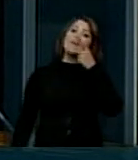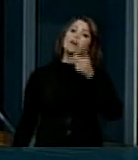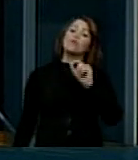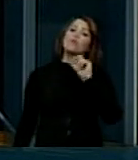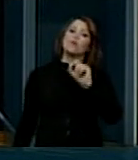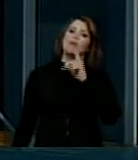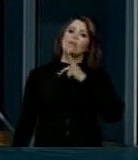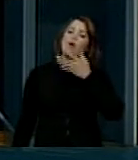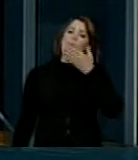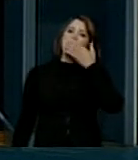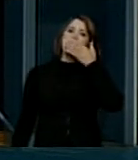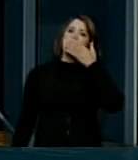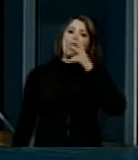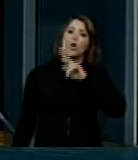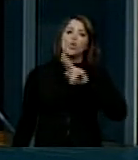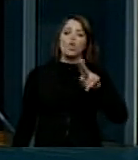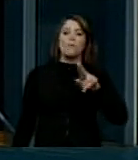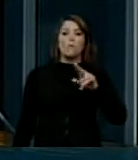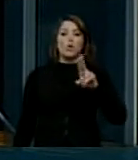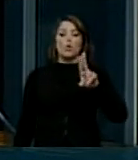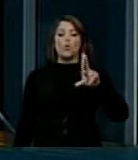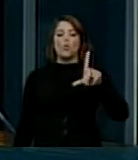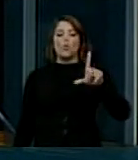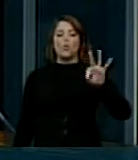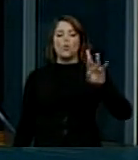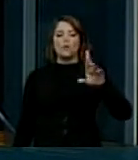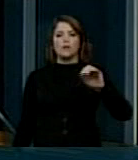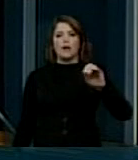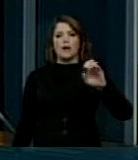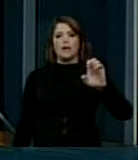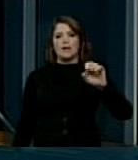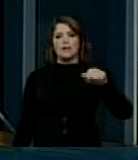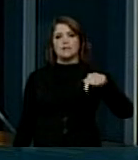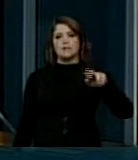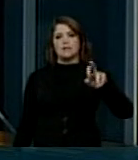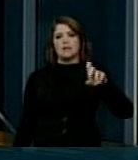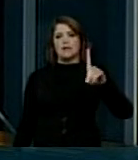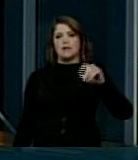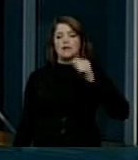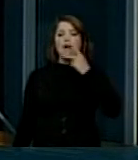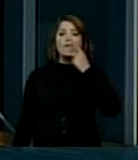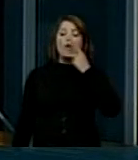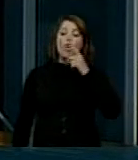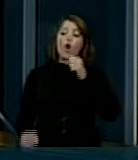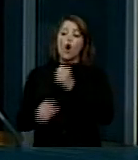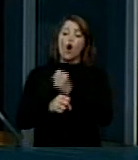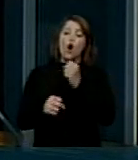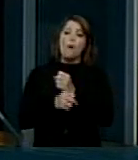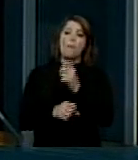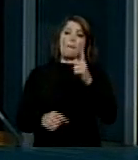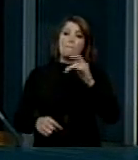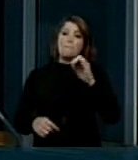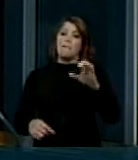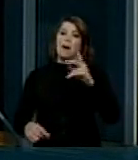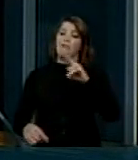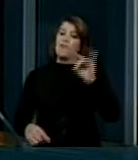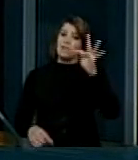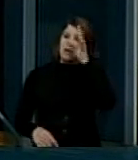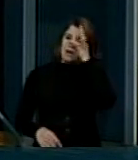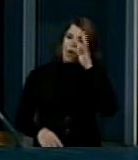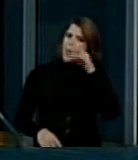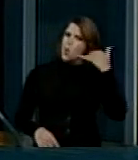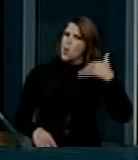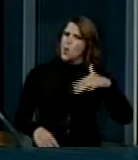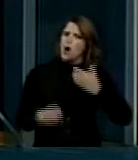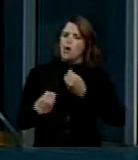a um partido chamado de ultra-esquerda, que elegeu as obras do PAC para fazer onda de terrorismo e